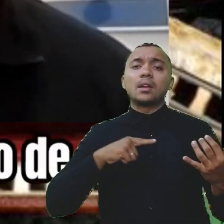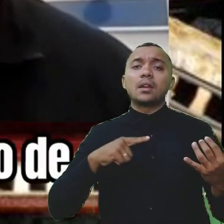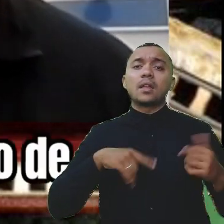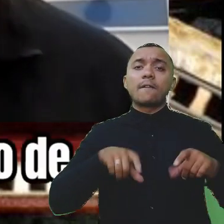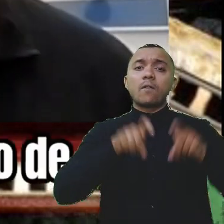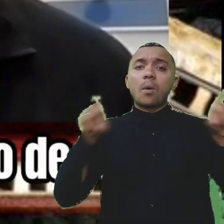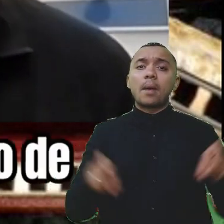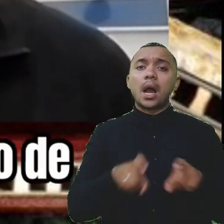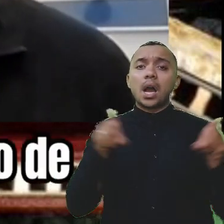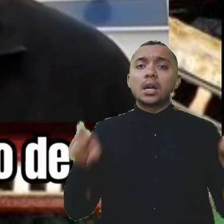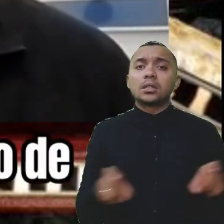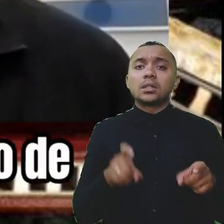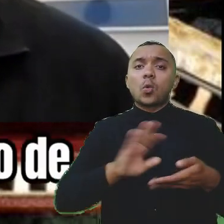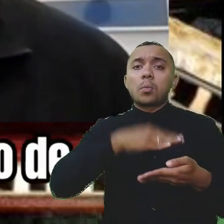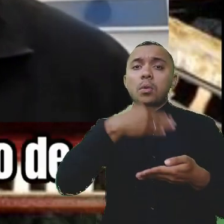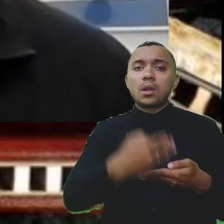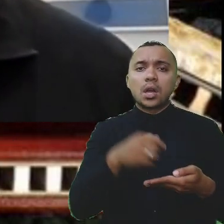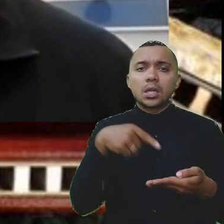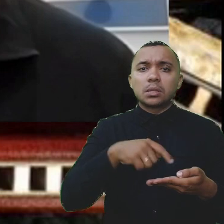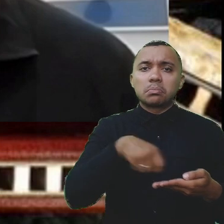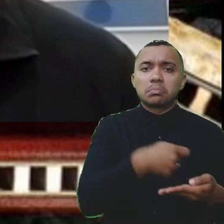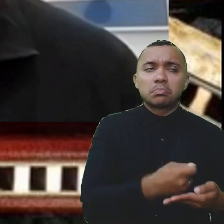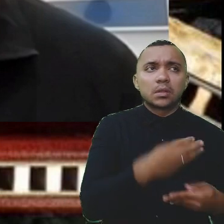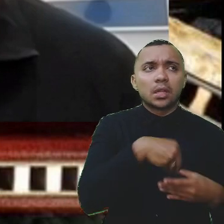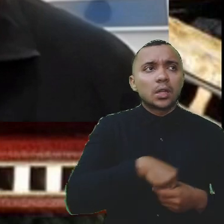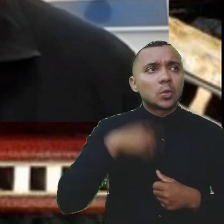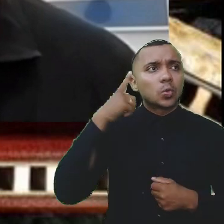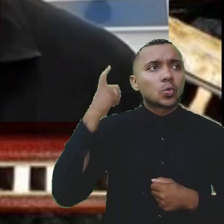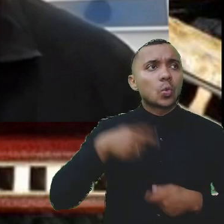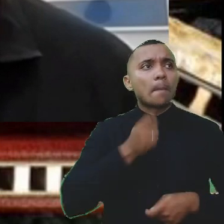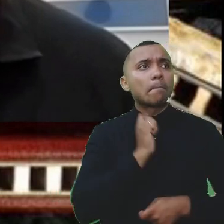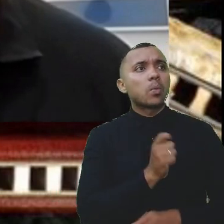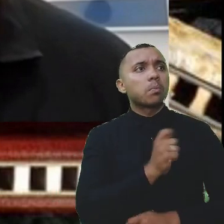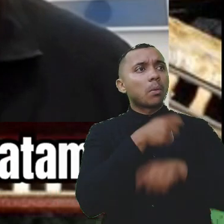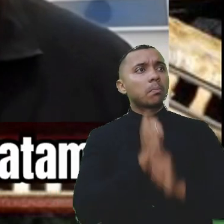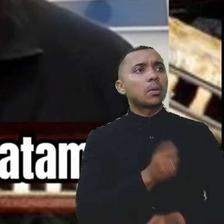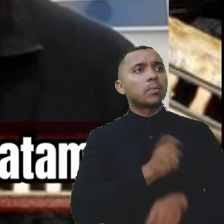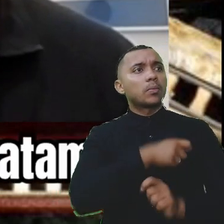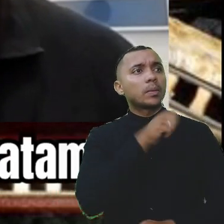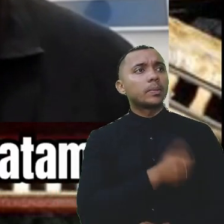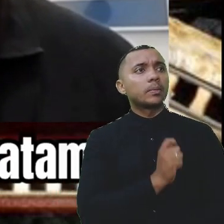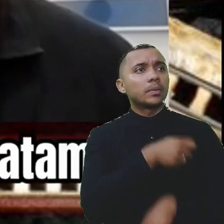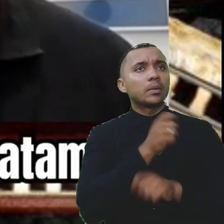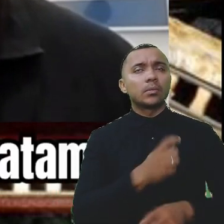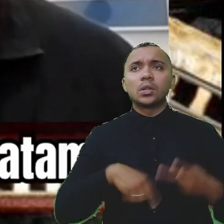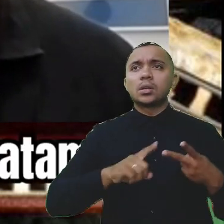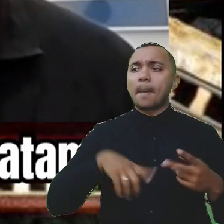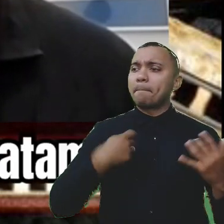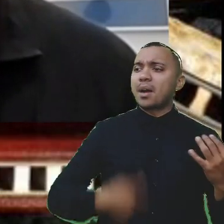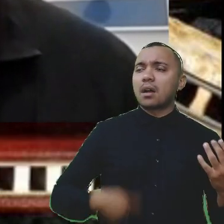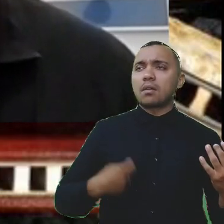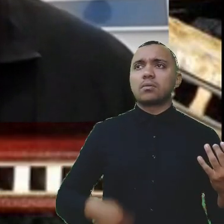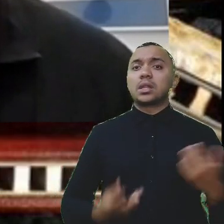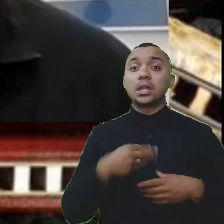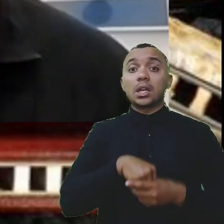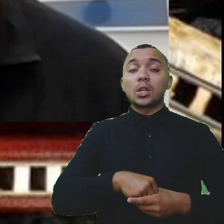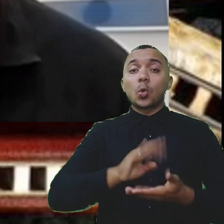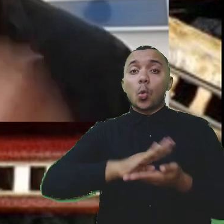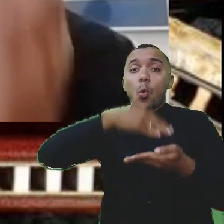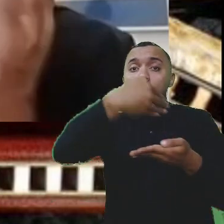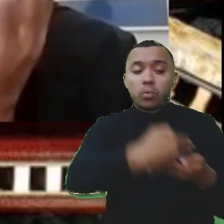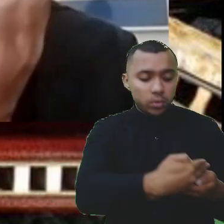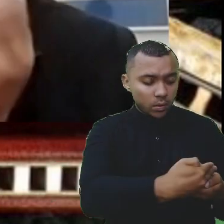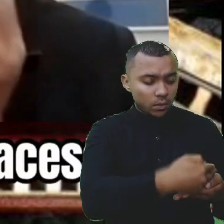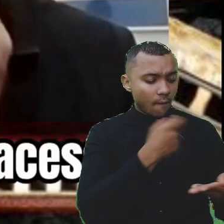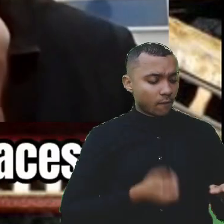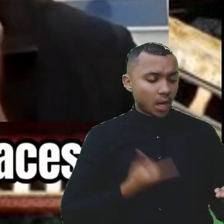alguns barulhinhos de percussão, de pistão, alguma coisa assim, que eu nem sei o que é exatamente. E como é que